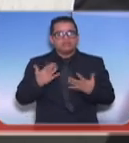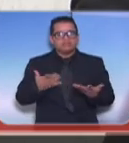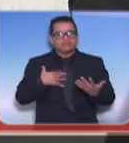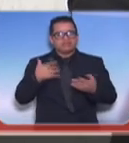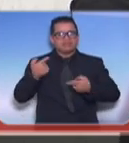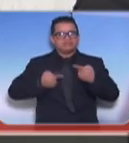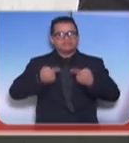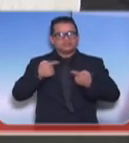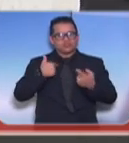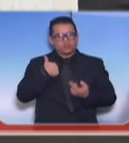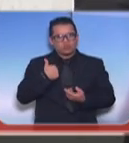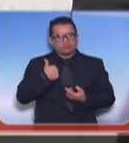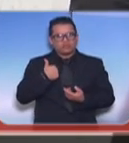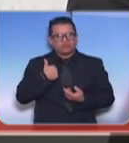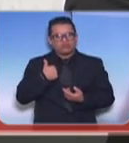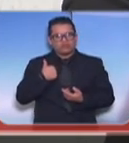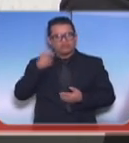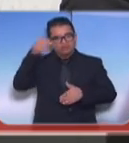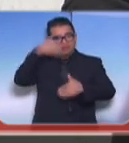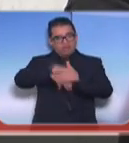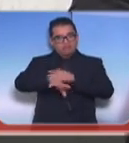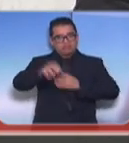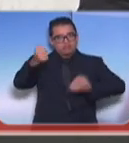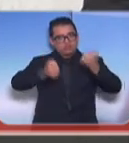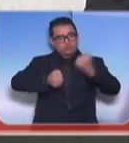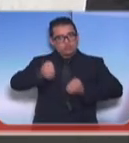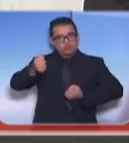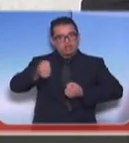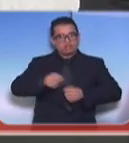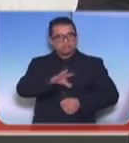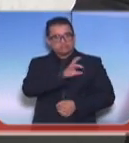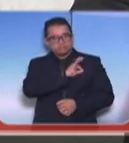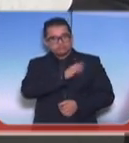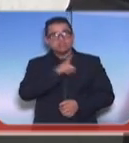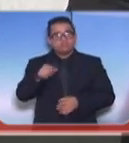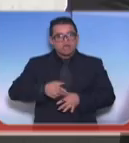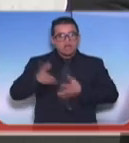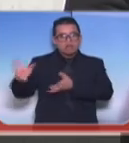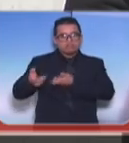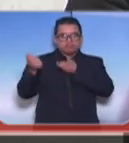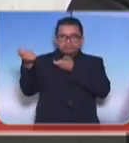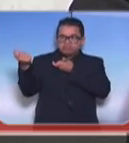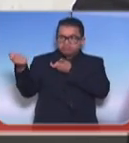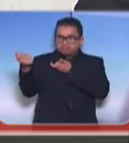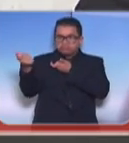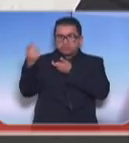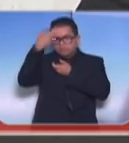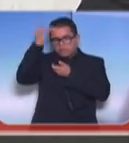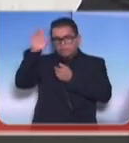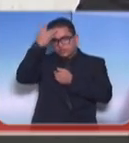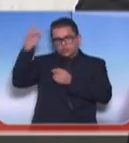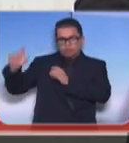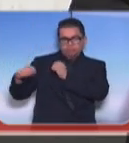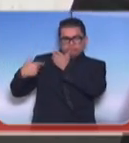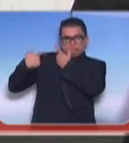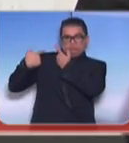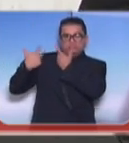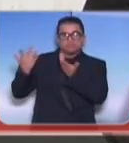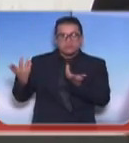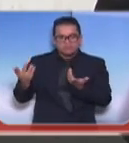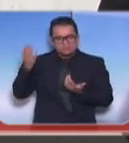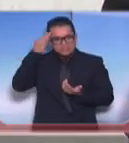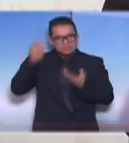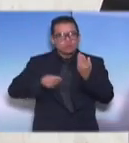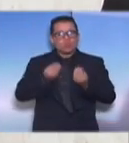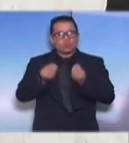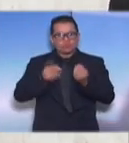discutir a ocorrência comigo? Entra numa viatura, vai trocar tiro com ladrão, vê o que é um fuzil com a boca apontada para você e comendo fogo, para vir falar o que é